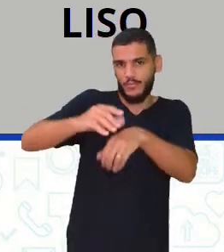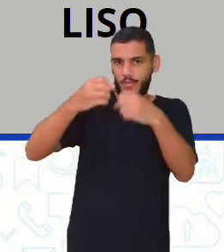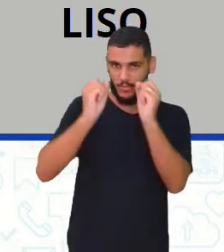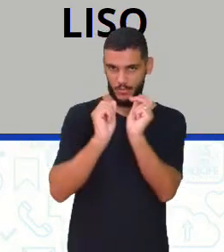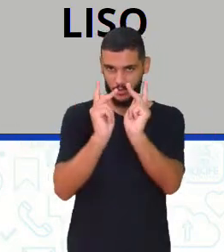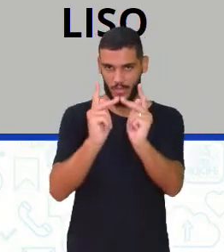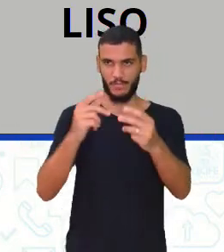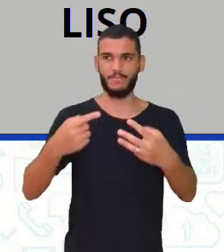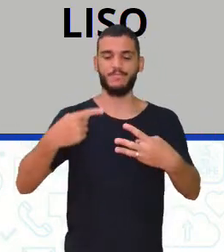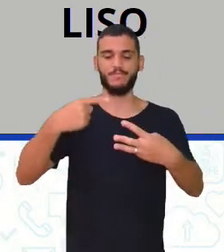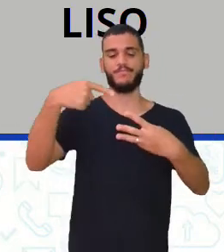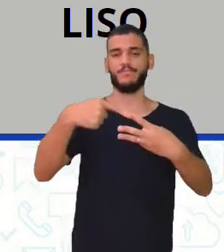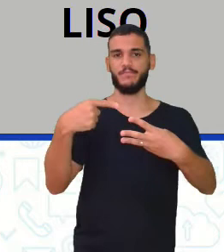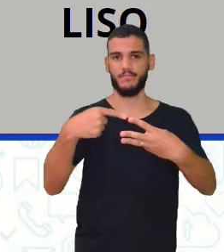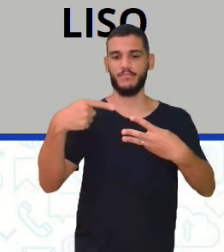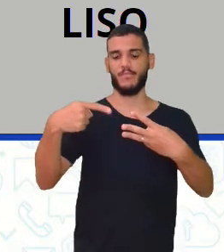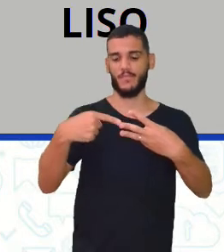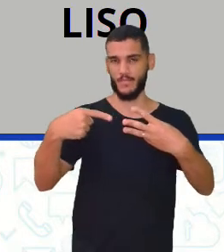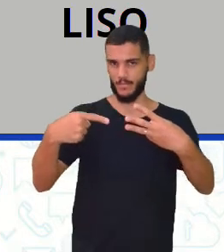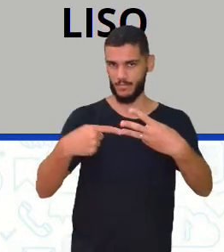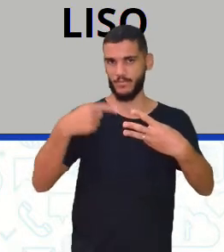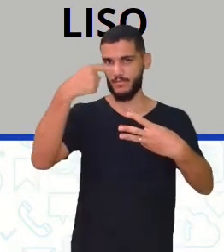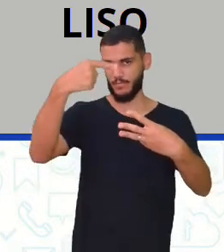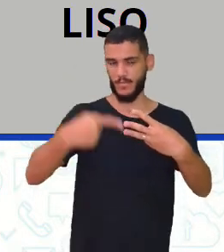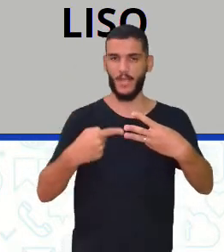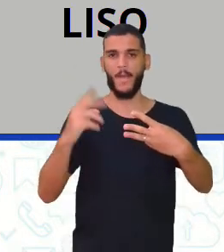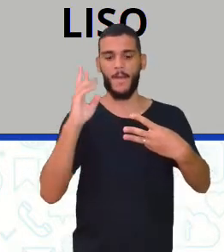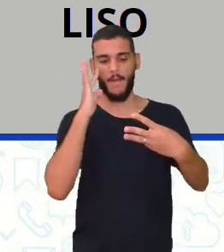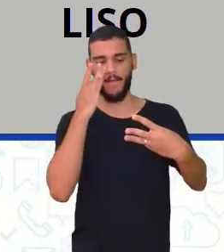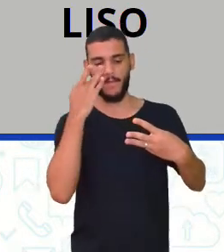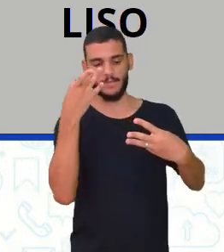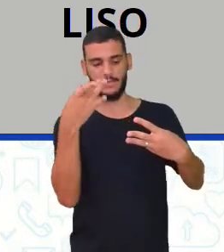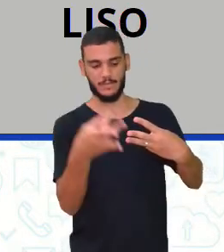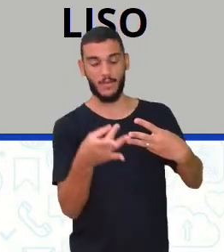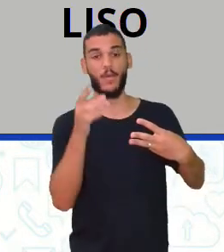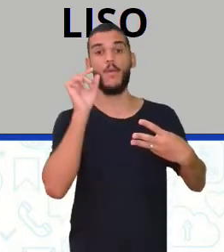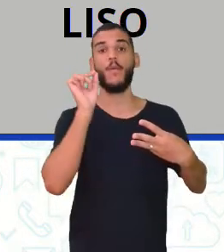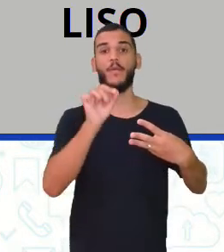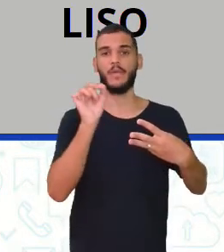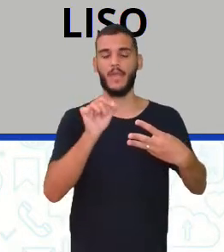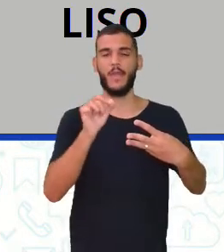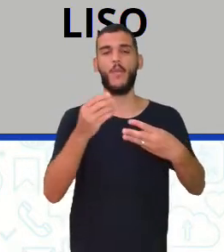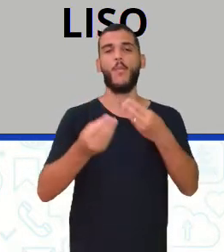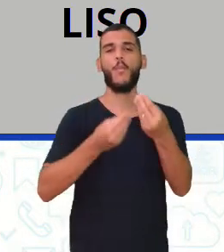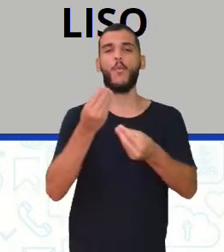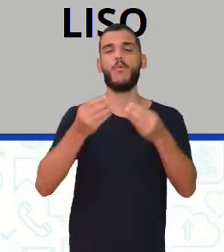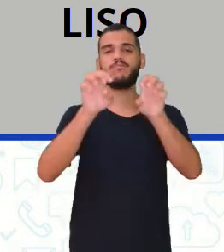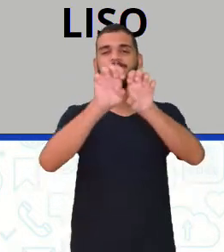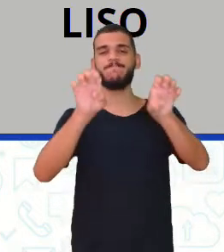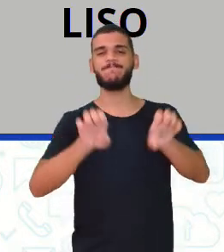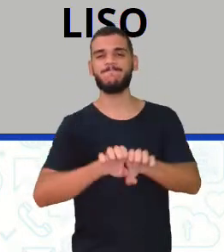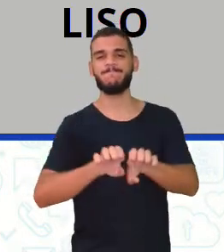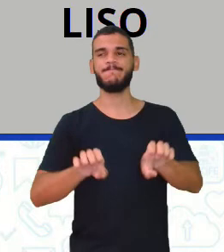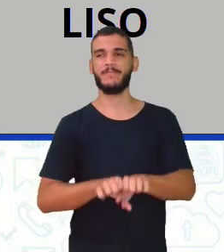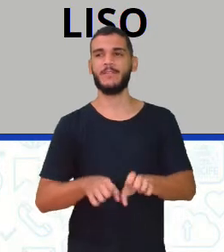vejam aí o estriado, o cardíaco e o liso. É importante que vocês prestem atenção na forma, porque é através da forma que a gente